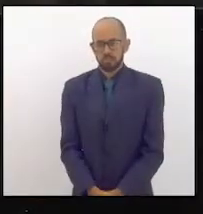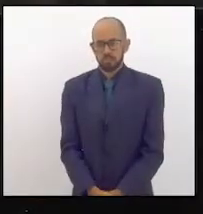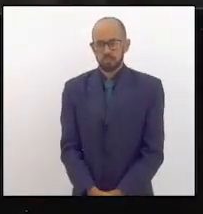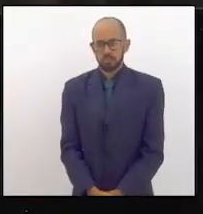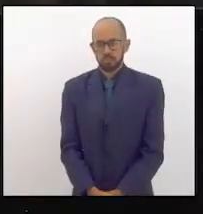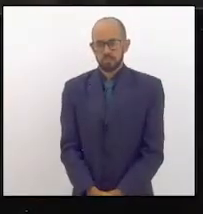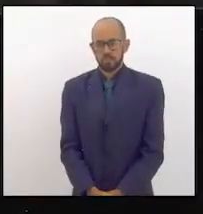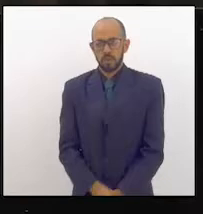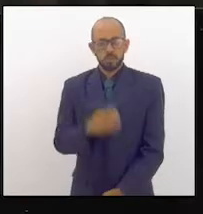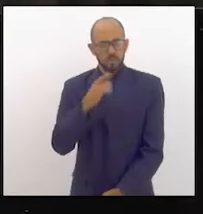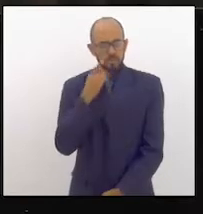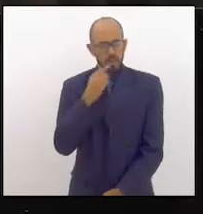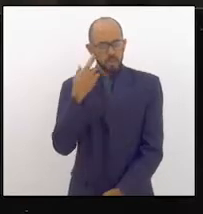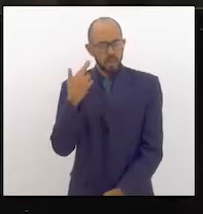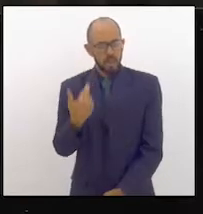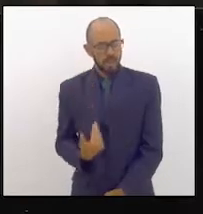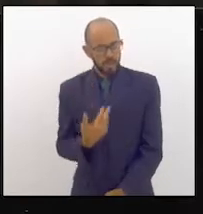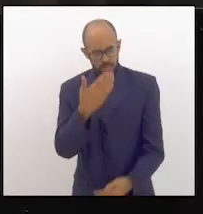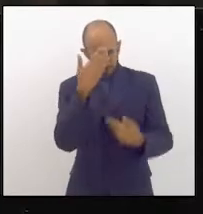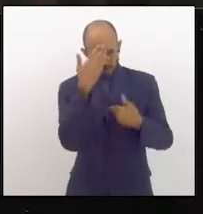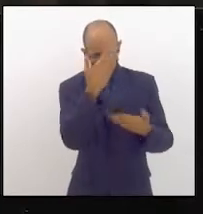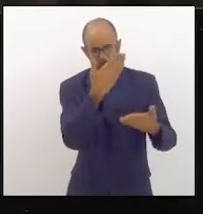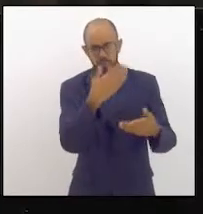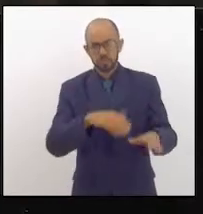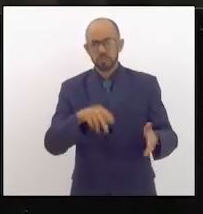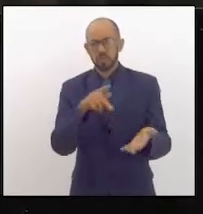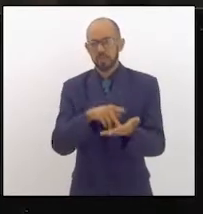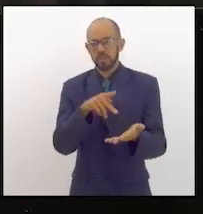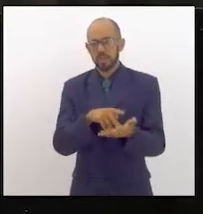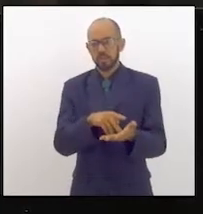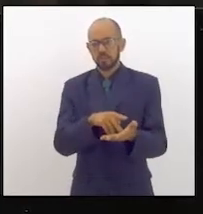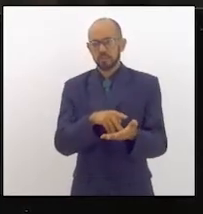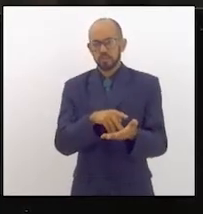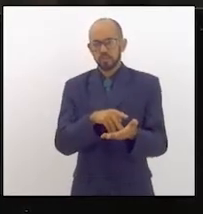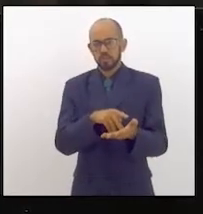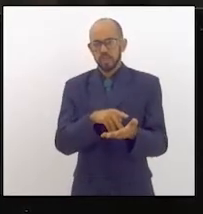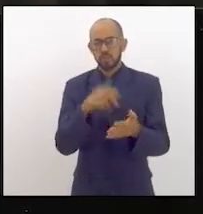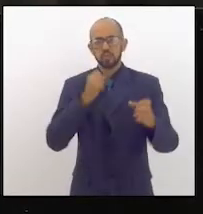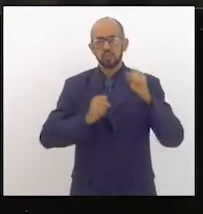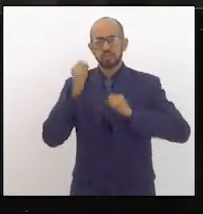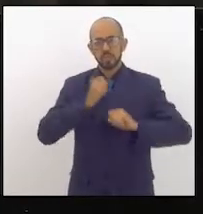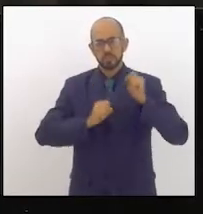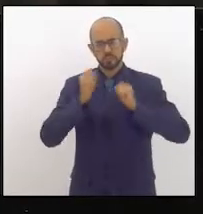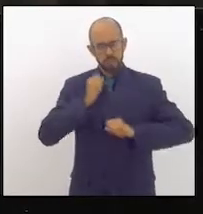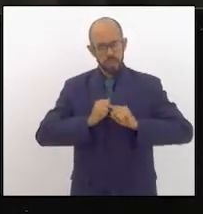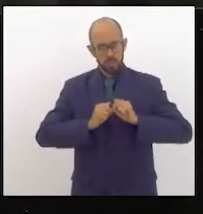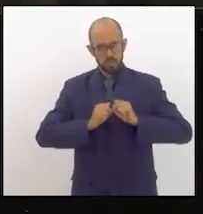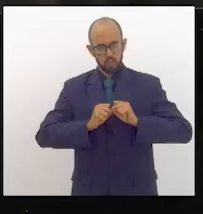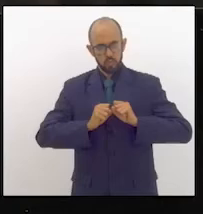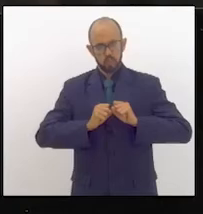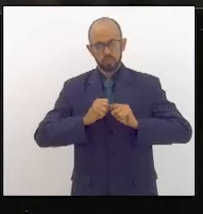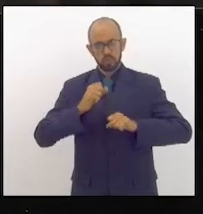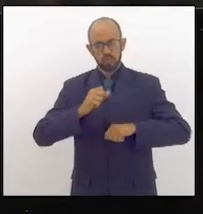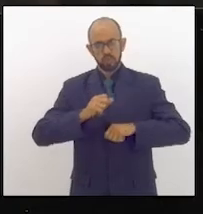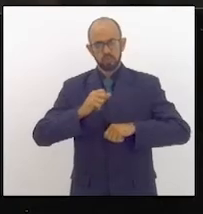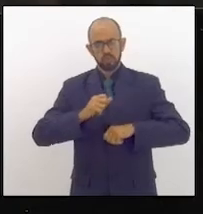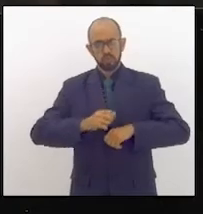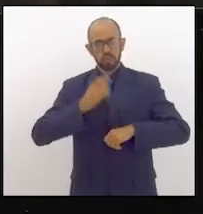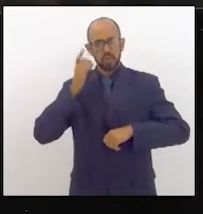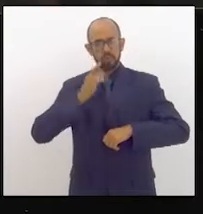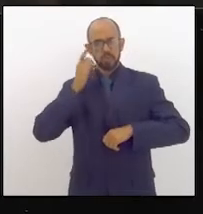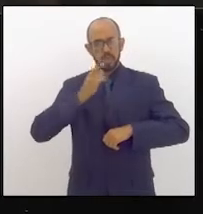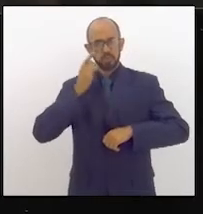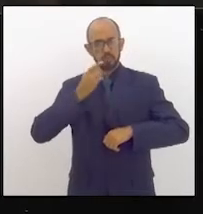deputada Renata Souza eu agradeço na realidade aos Desespero de Deputado de primeiro mandato